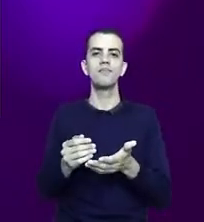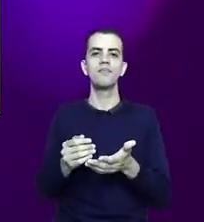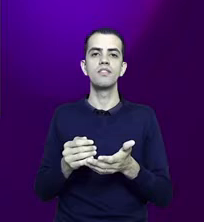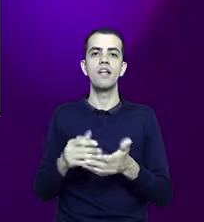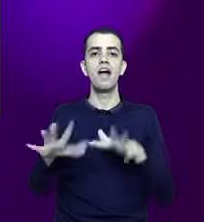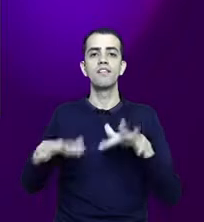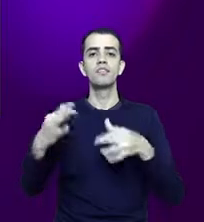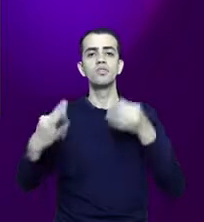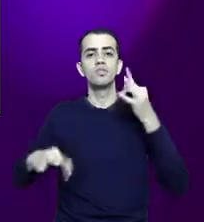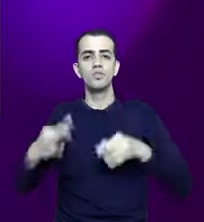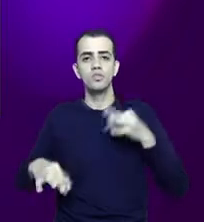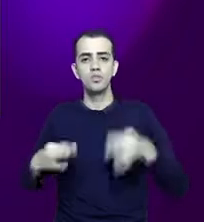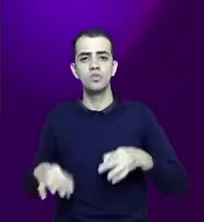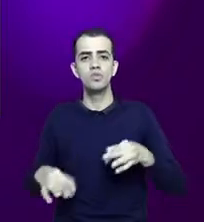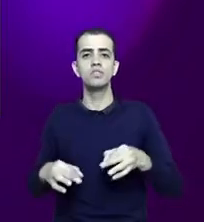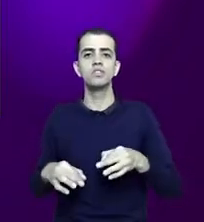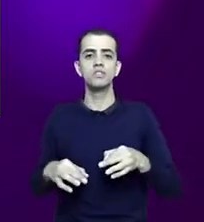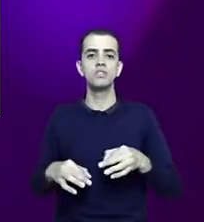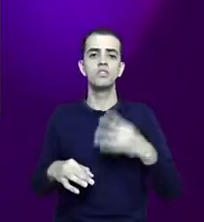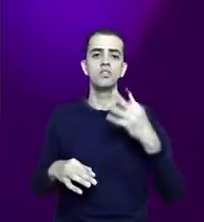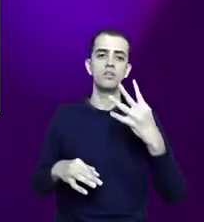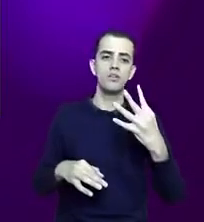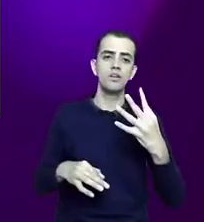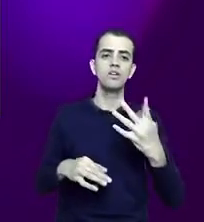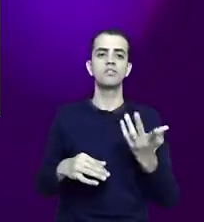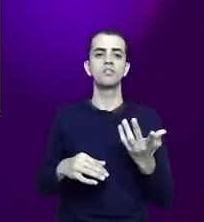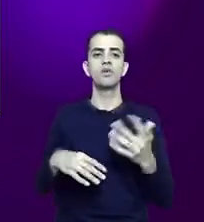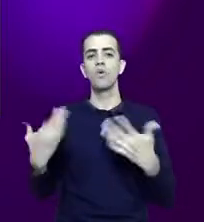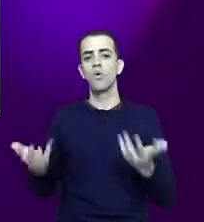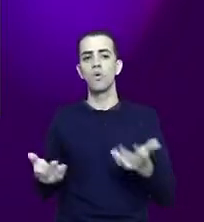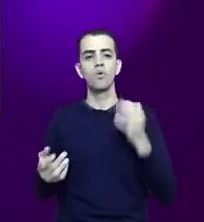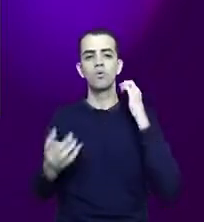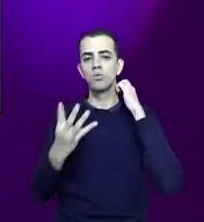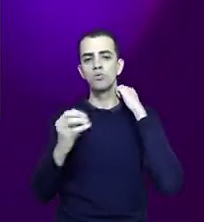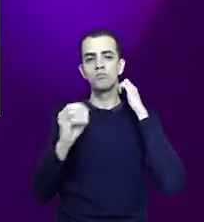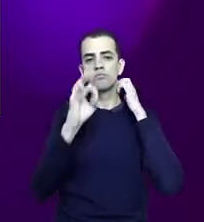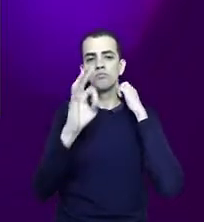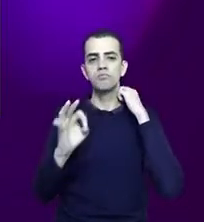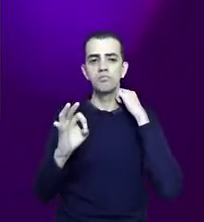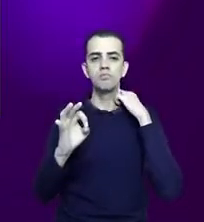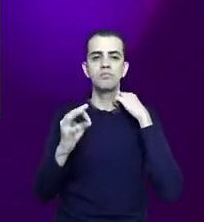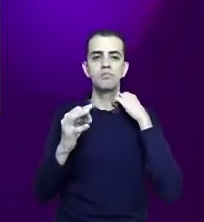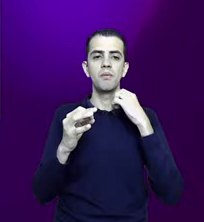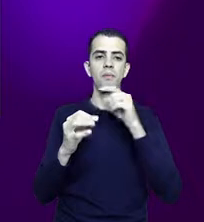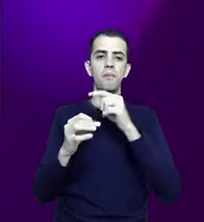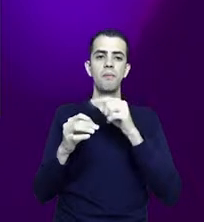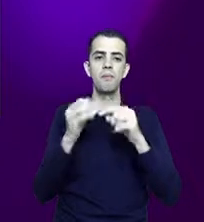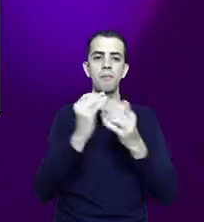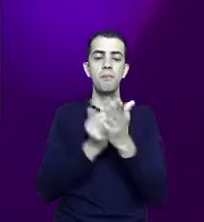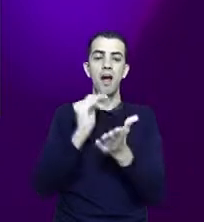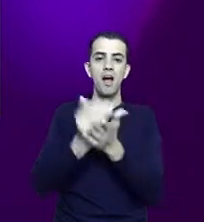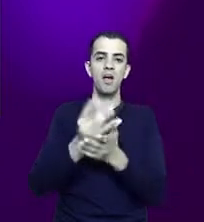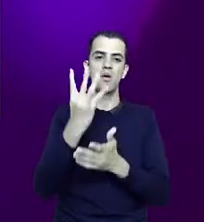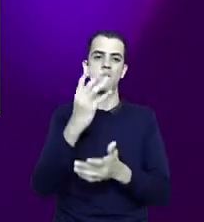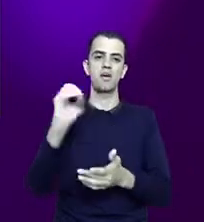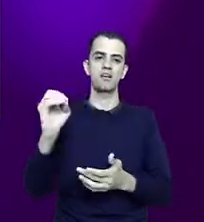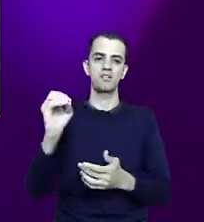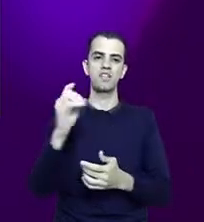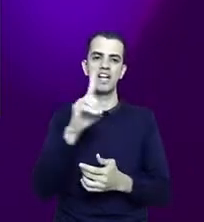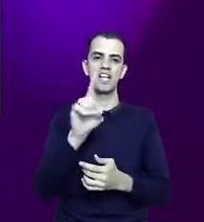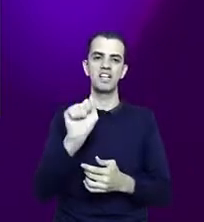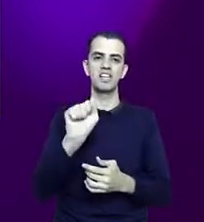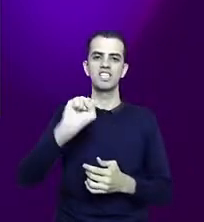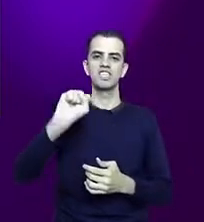dor pelo menos maior que 4, uma restrição funcional pela escala DASH maior que 40, e que tivesse um desses